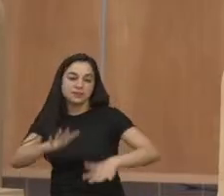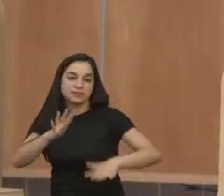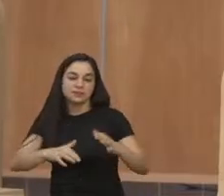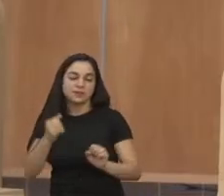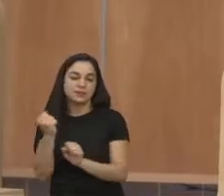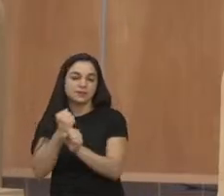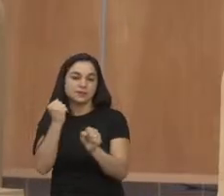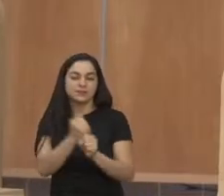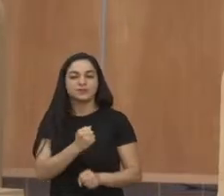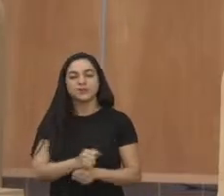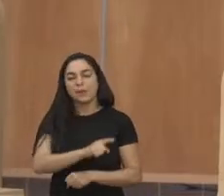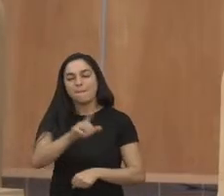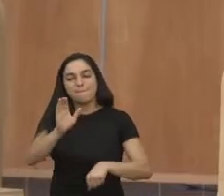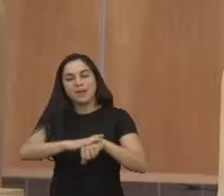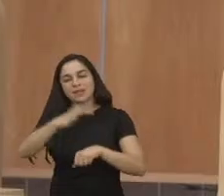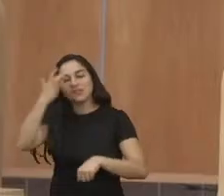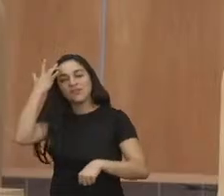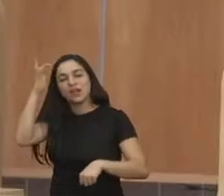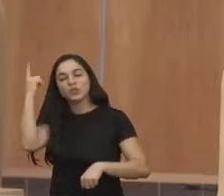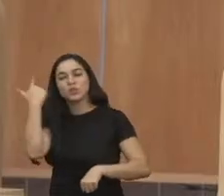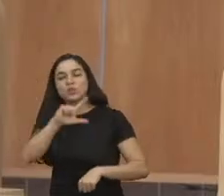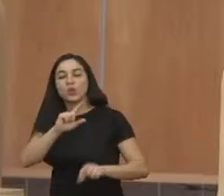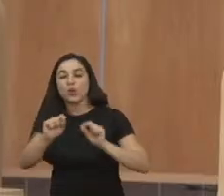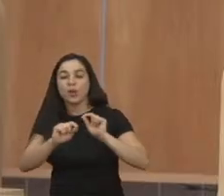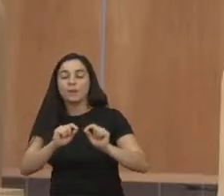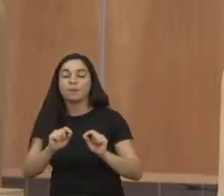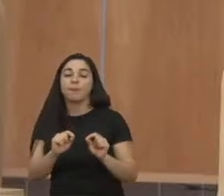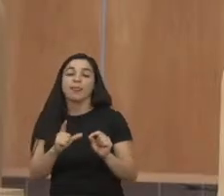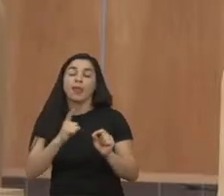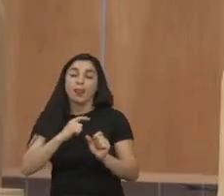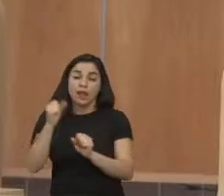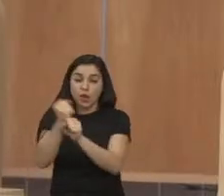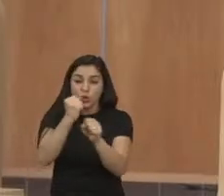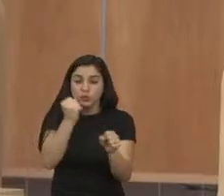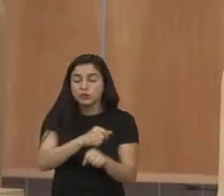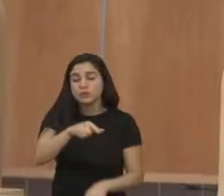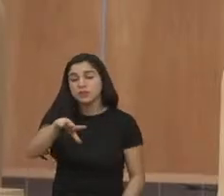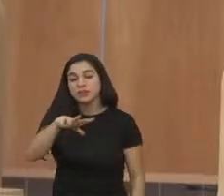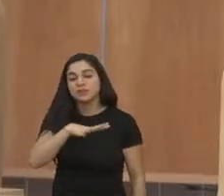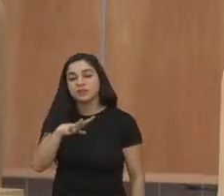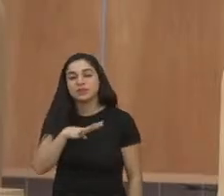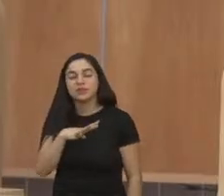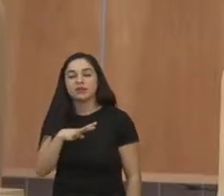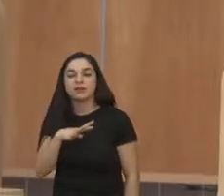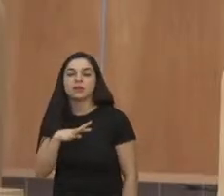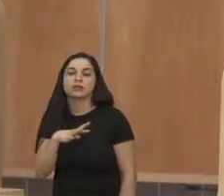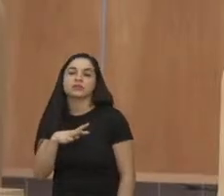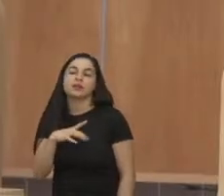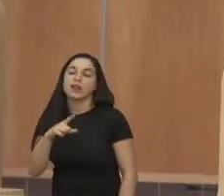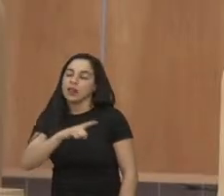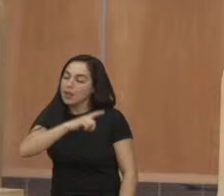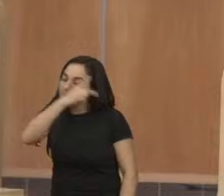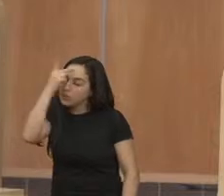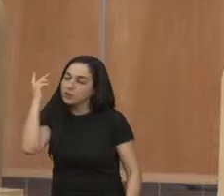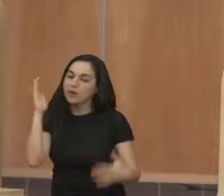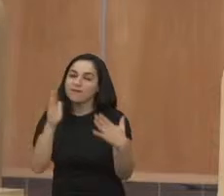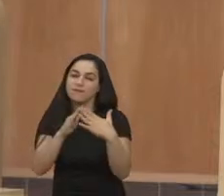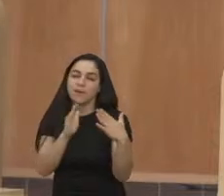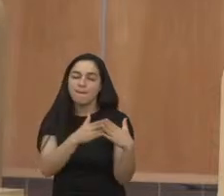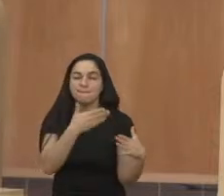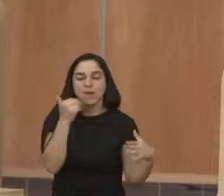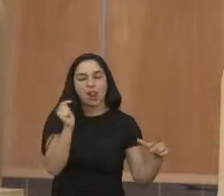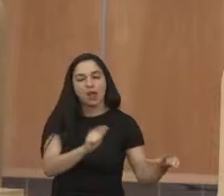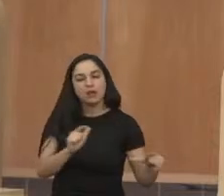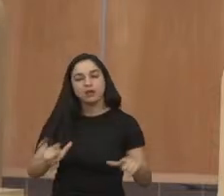você desburocratizar esse processo, a chance de você aumentar as construções da cidade, construções que vão ser habitáveis, mais pessoas também